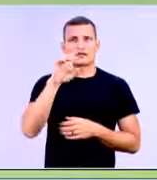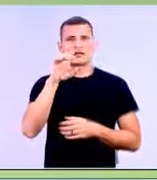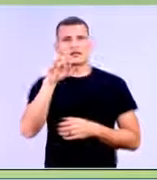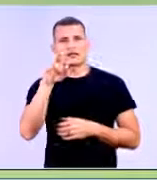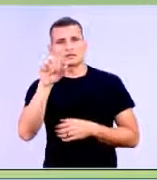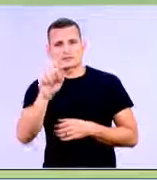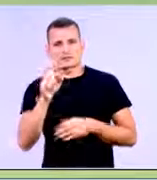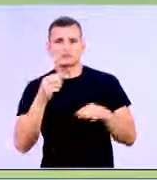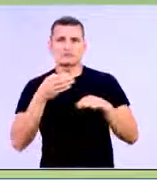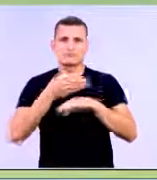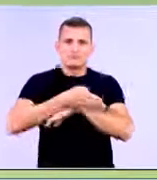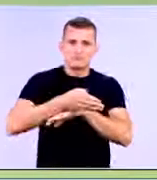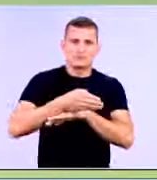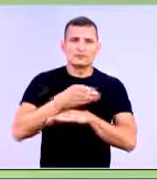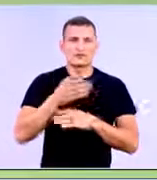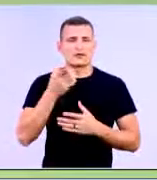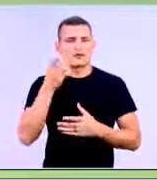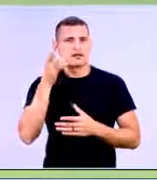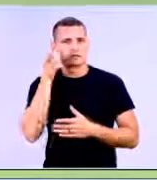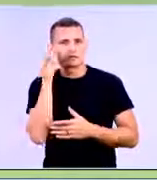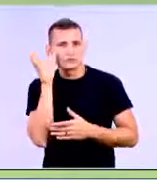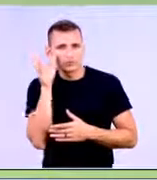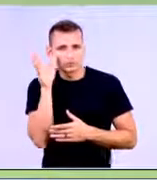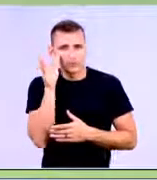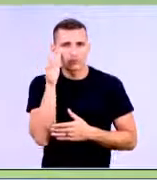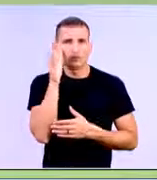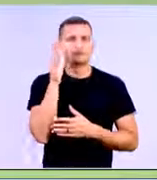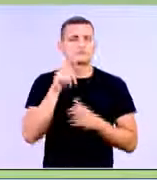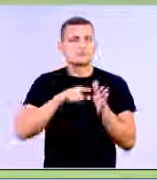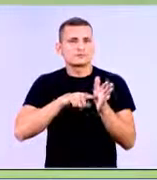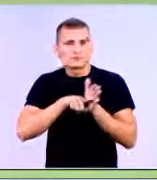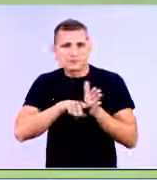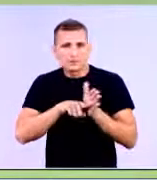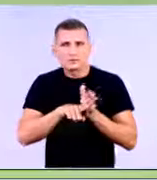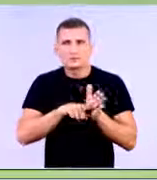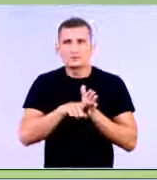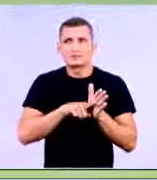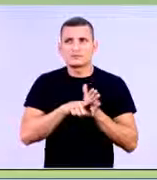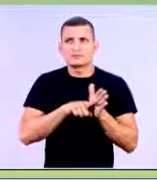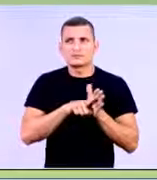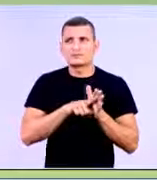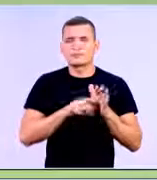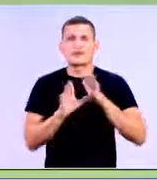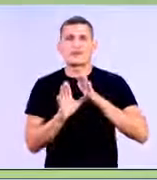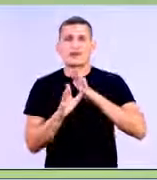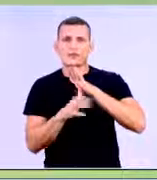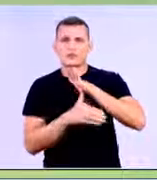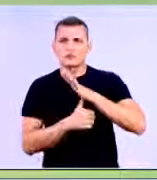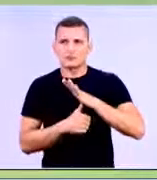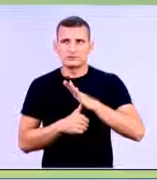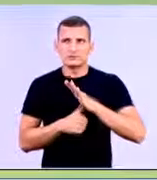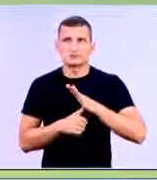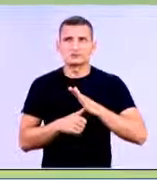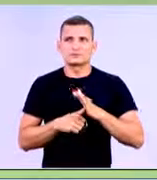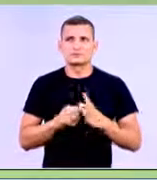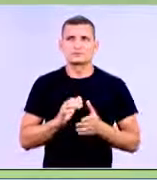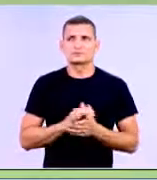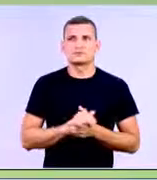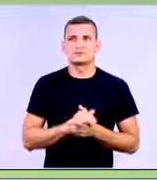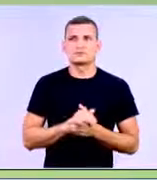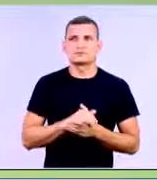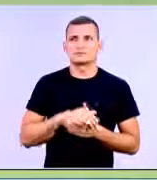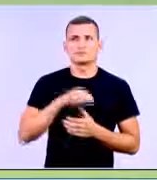os espiões, os ladrões, criadores e disseminadores de malwares,